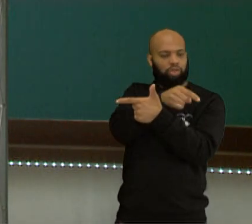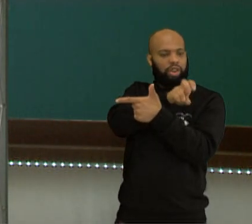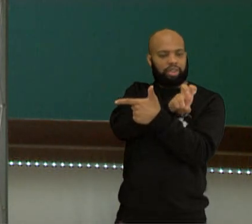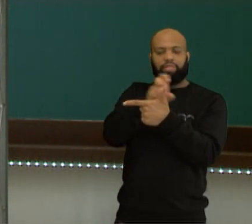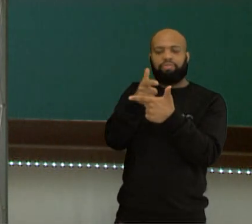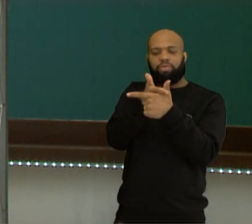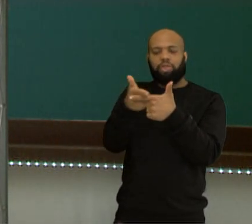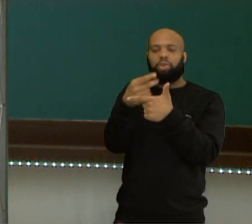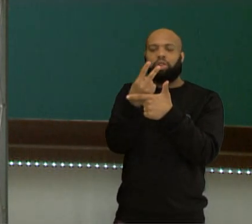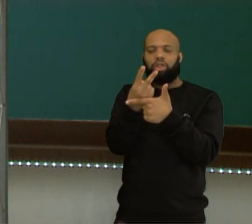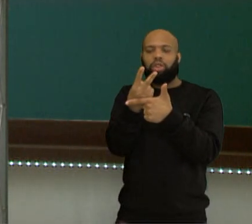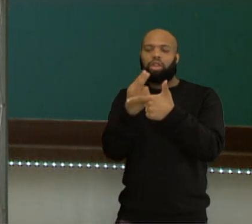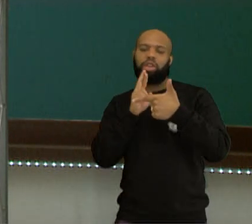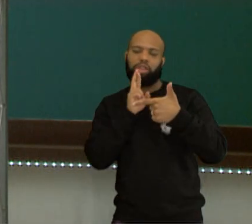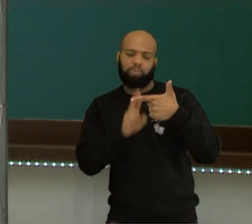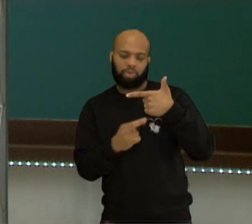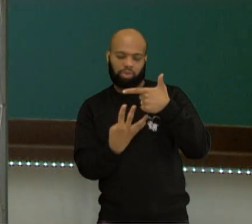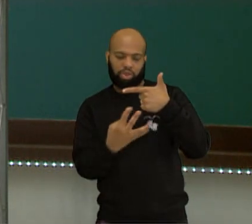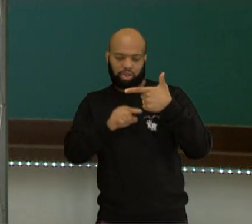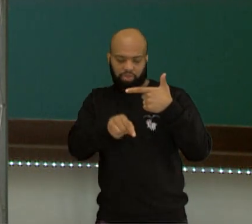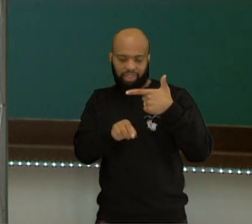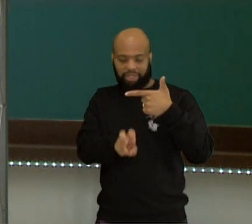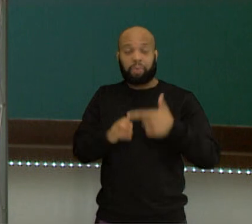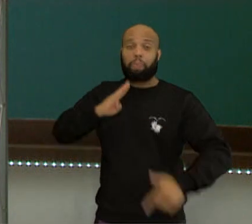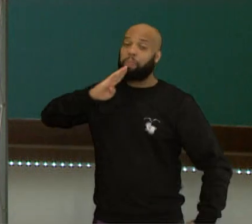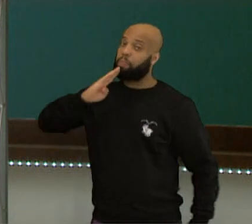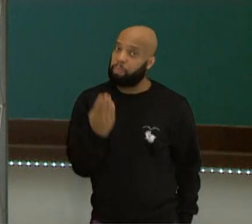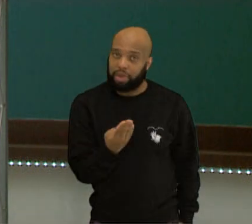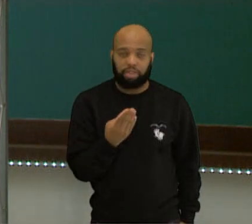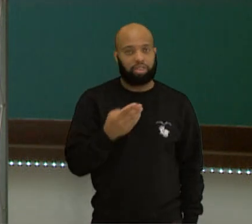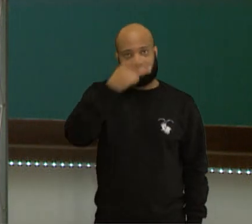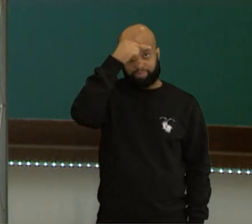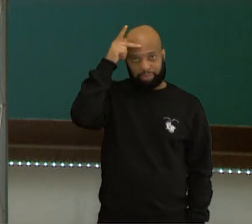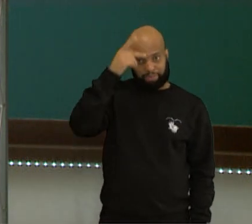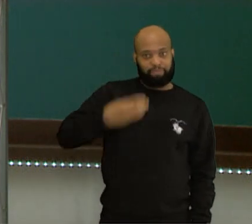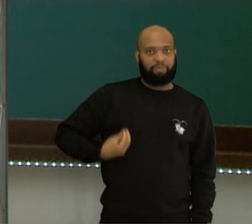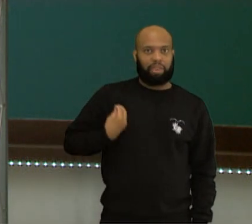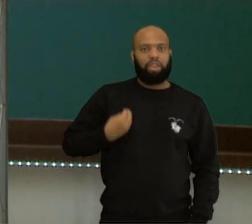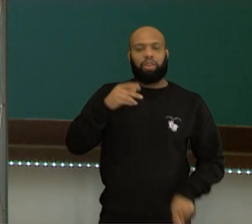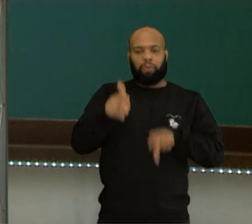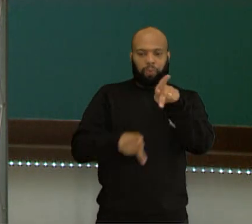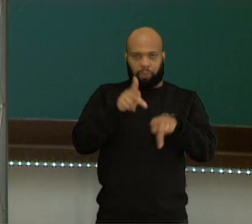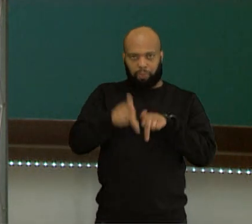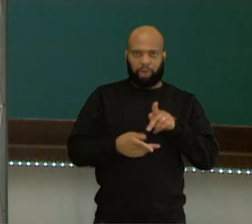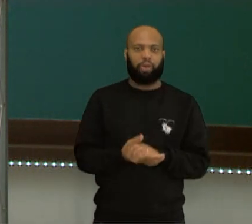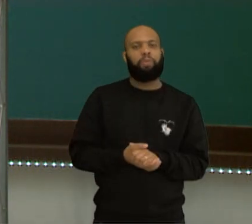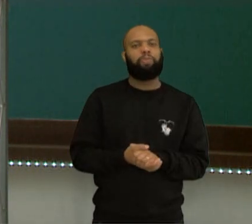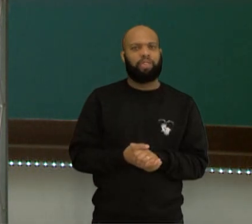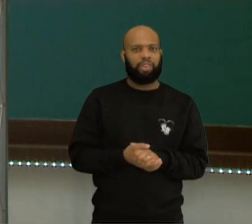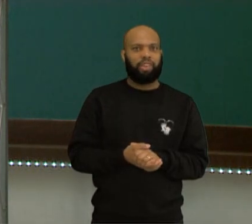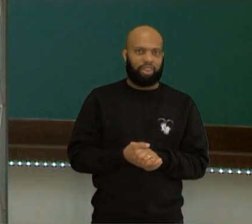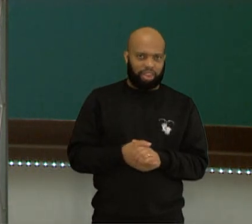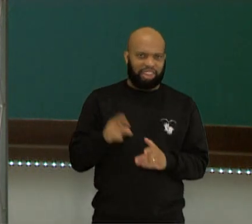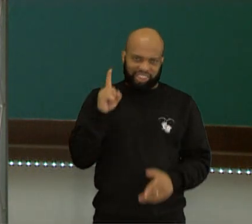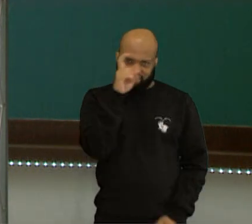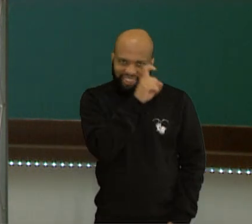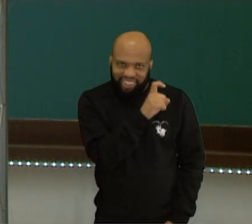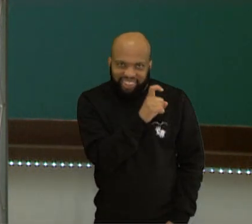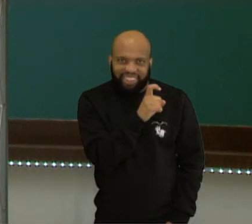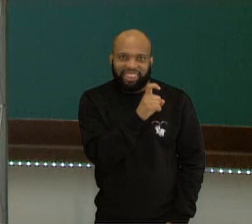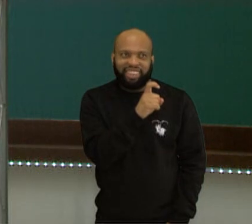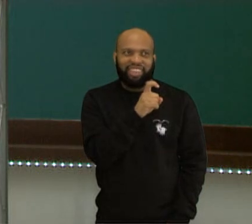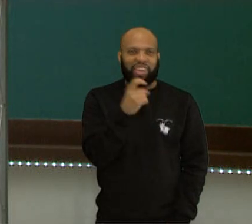8,5 é 4,5 bilhões de habitantes. Viu só? O que você achou? Achou difícil?